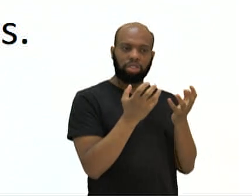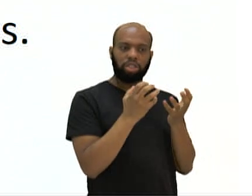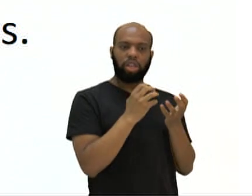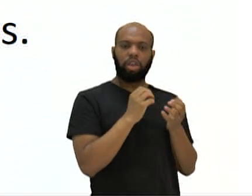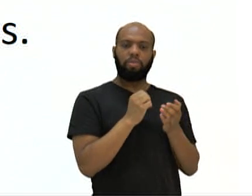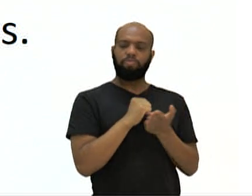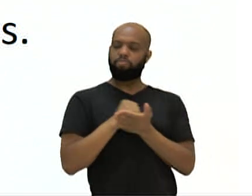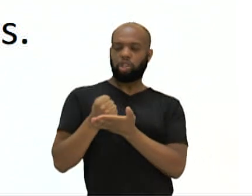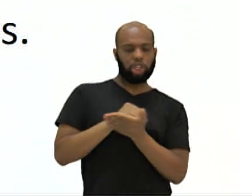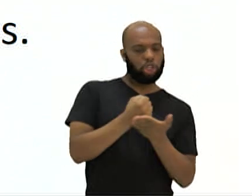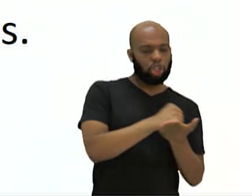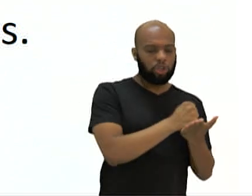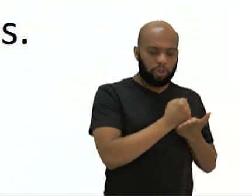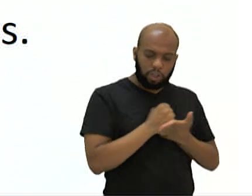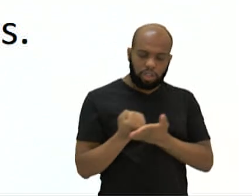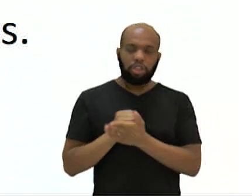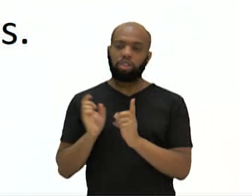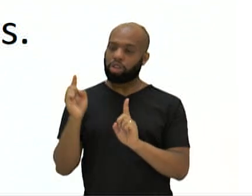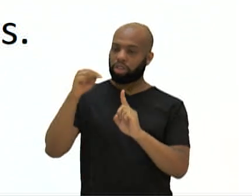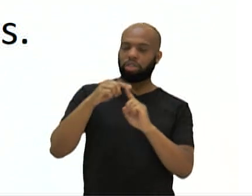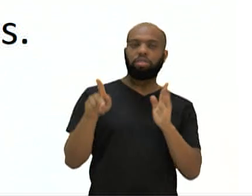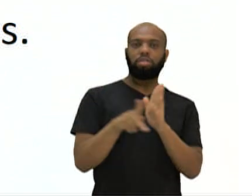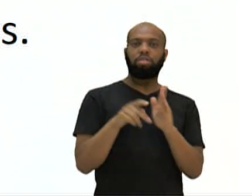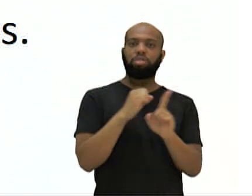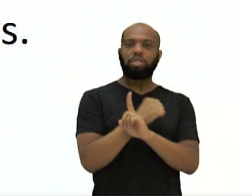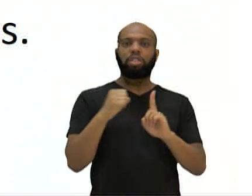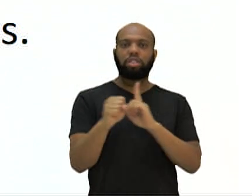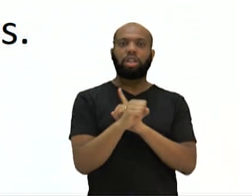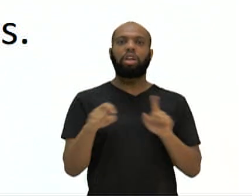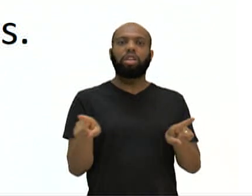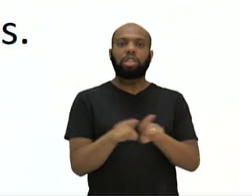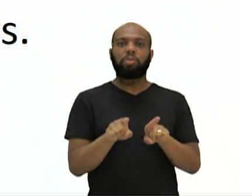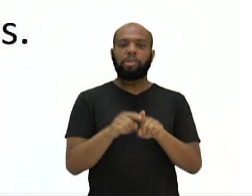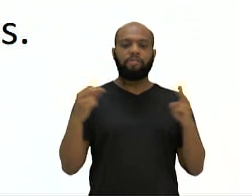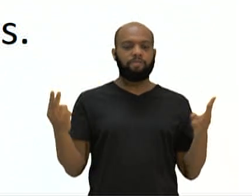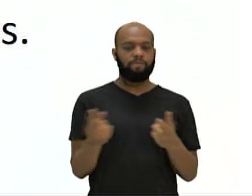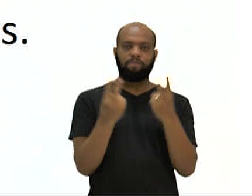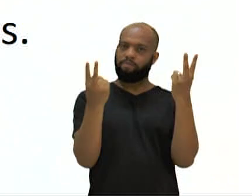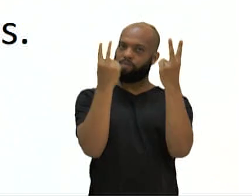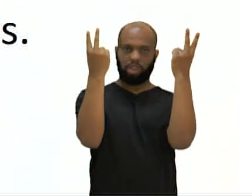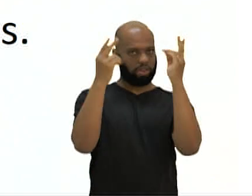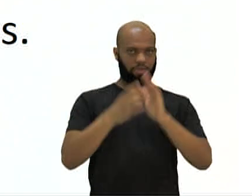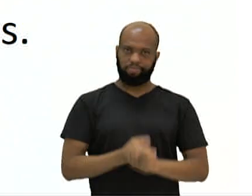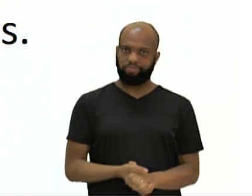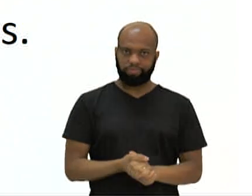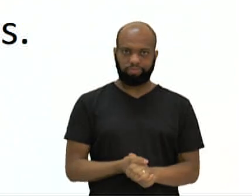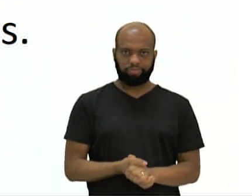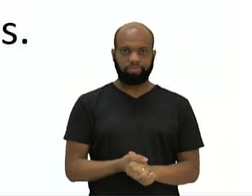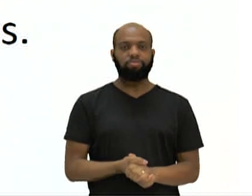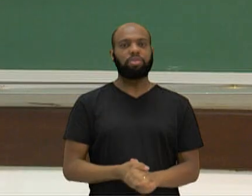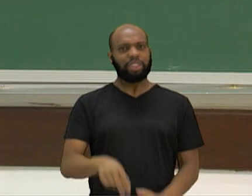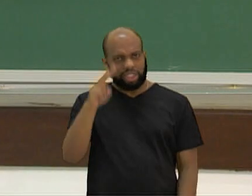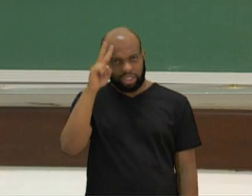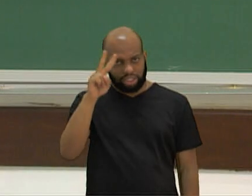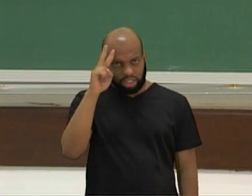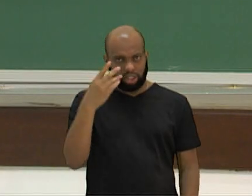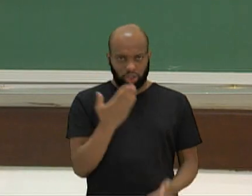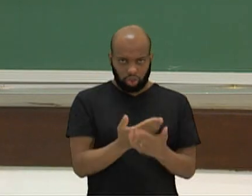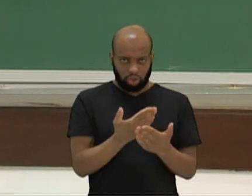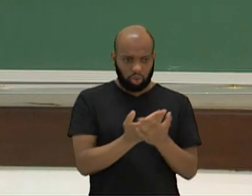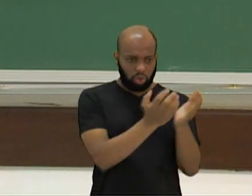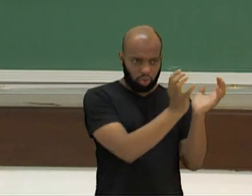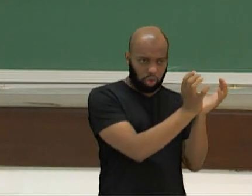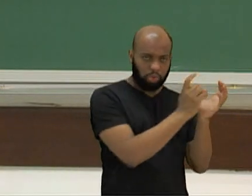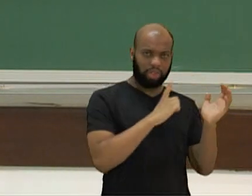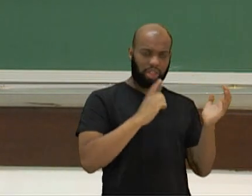seus objetivos a conduta da sociedade e os valores dos indivíduos. Então, lembram dessa discussão de classe, né? Então, temos as